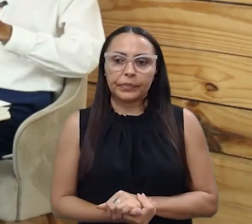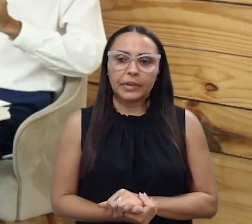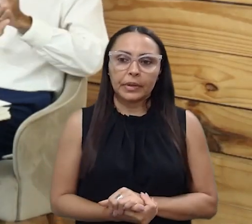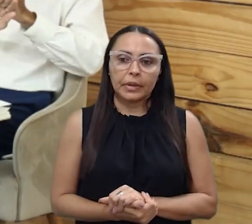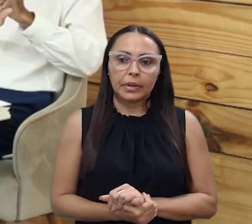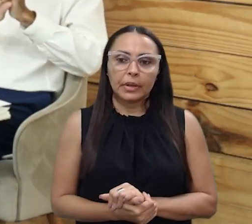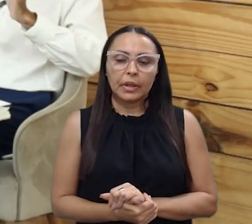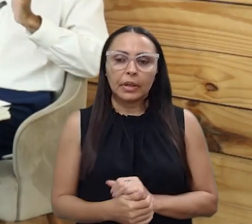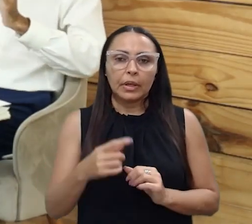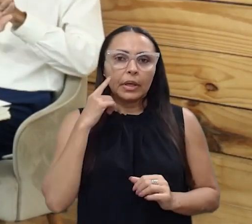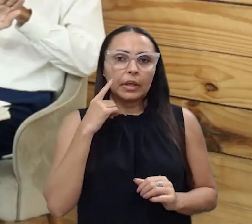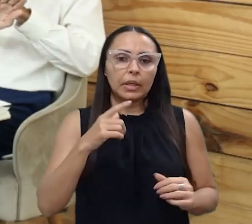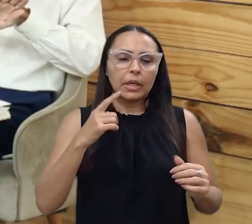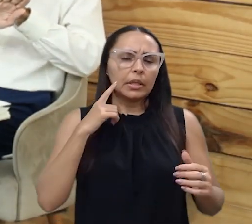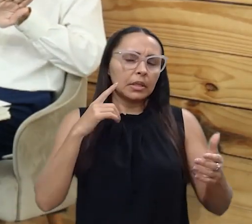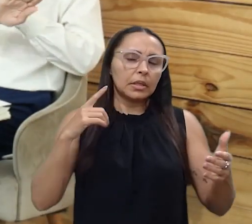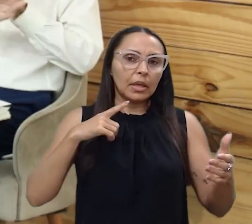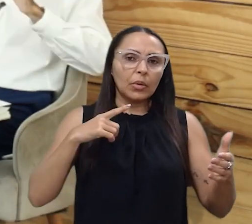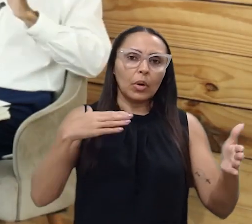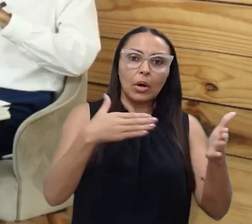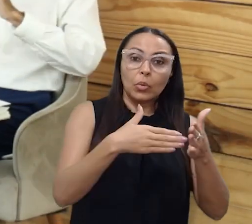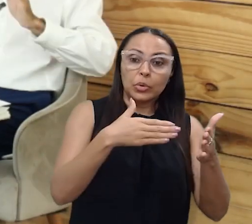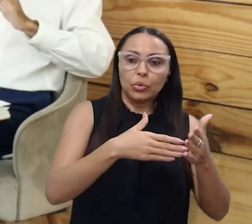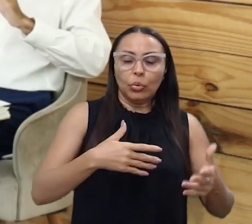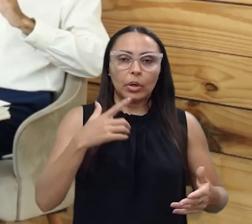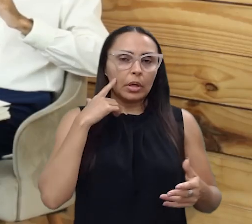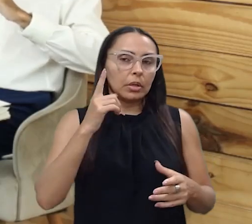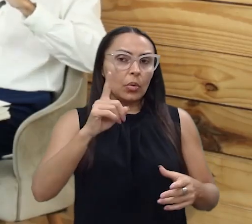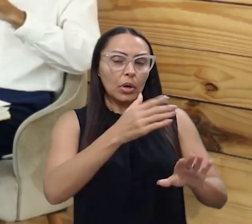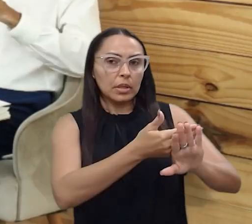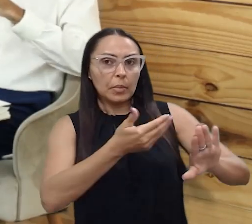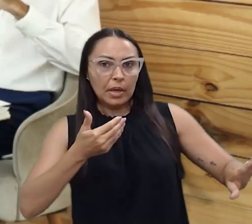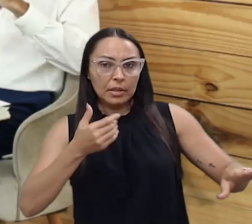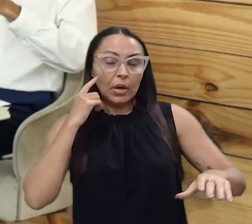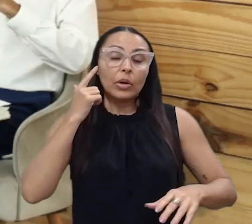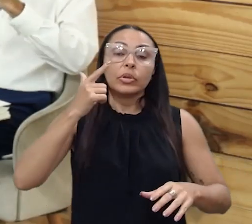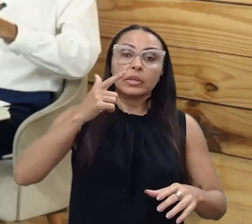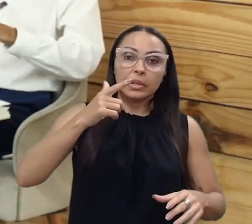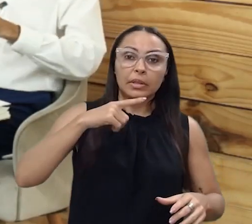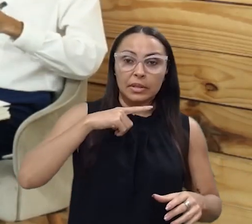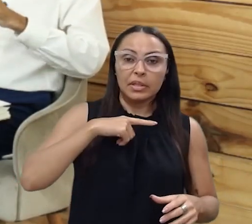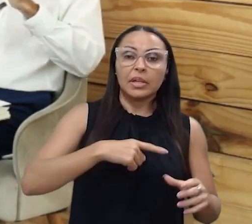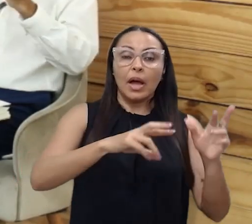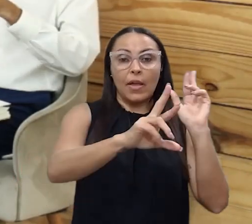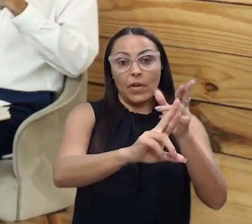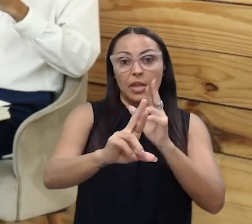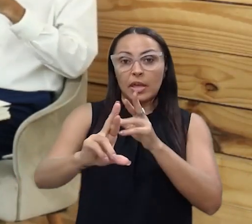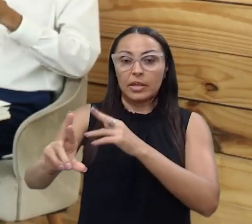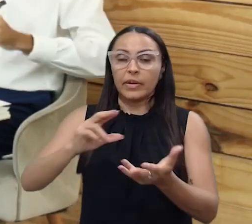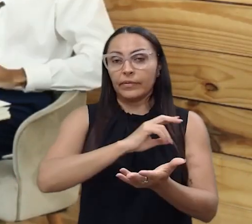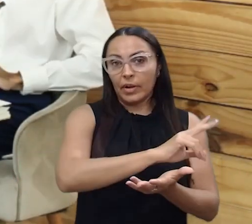pode parecer, ele tem uma ruptura, mas não é uma cisão, não é uma separação. Ele tinha muitas referências, ele